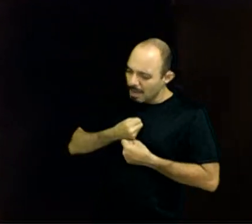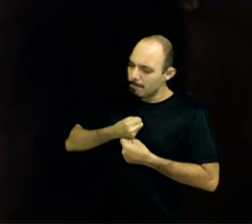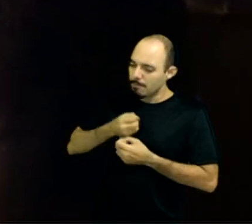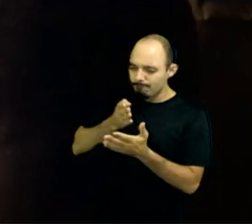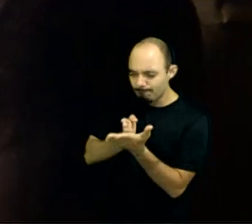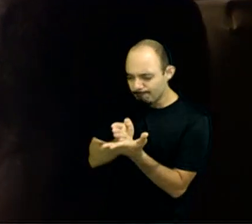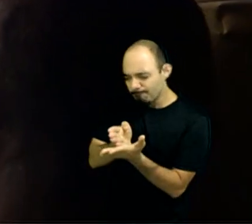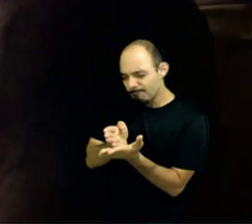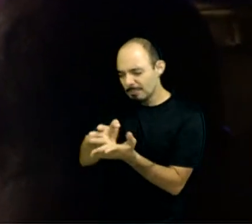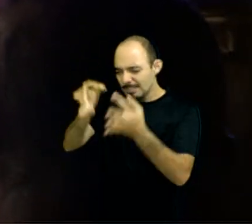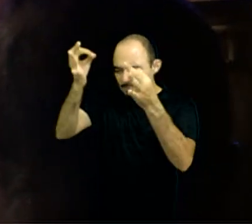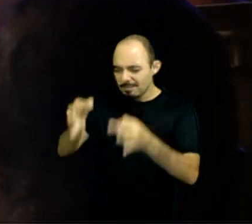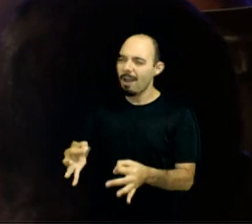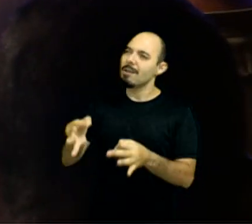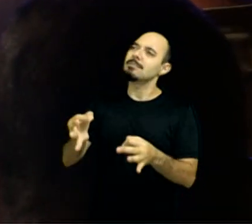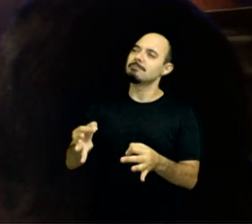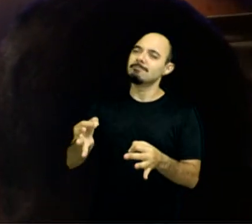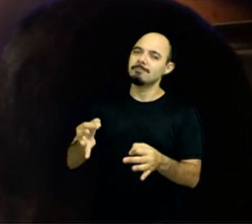atrás.